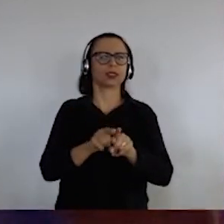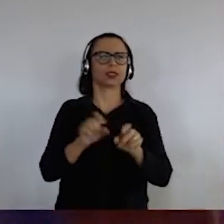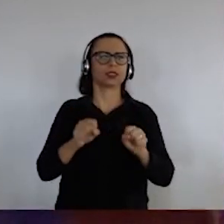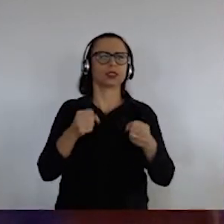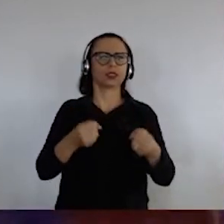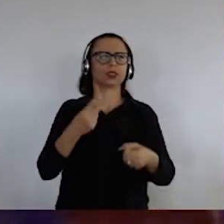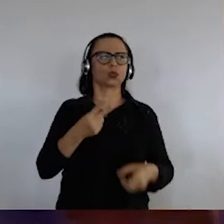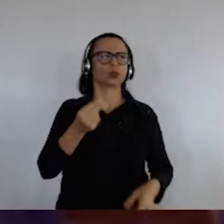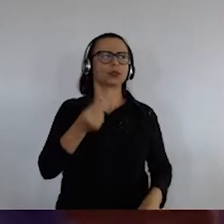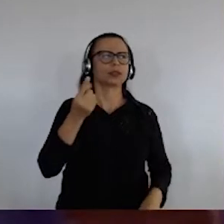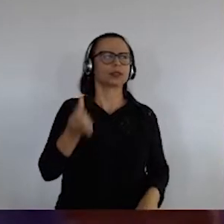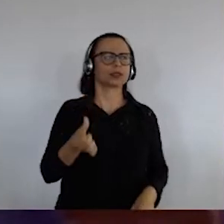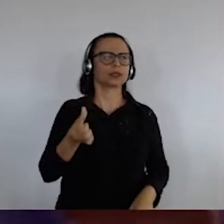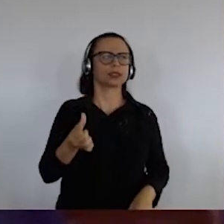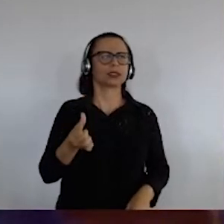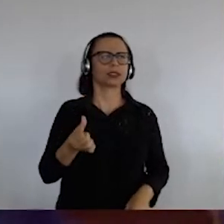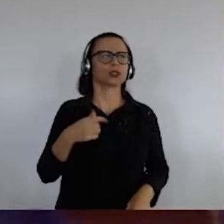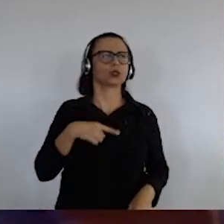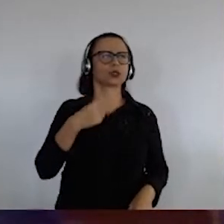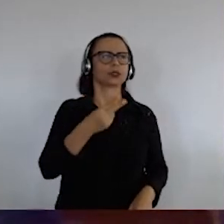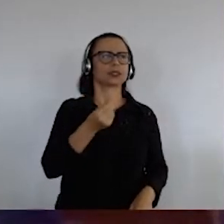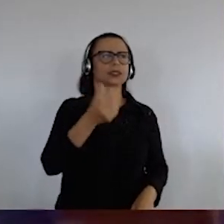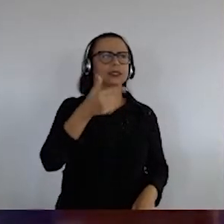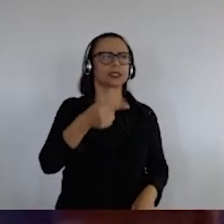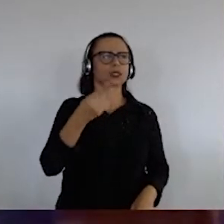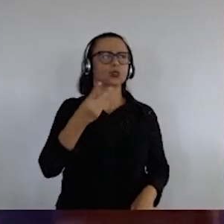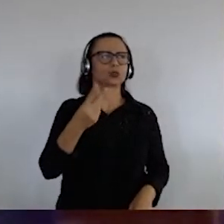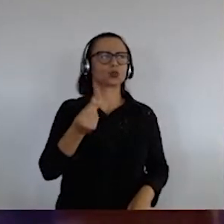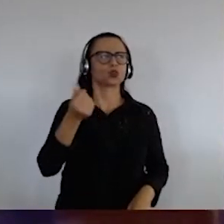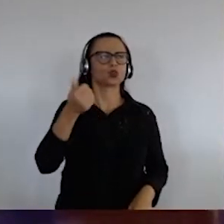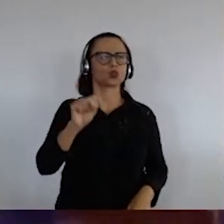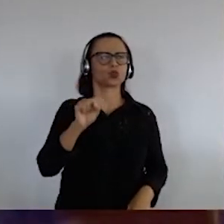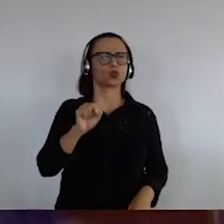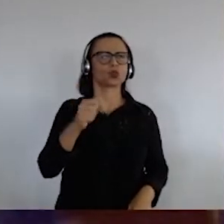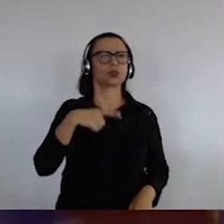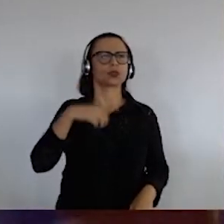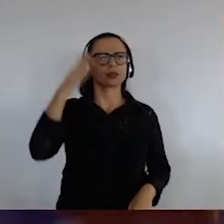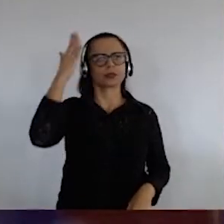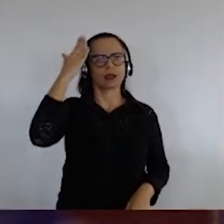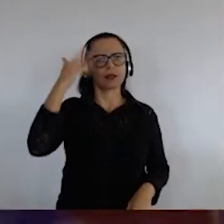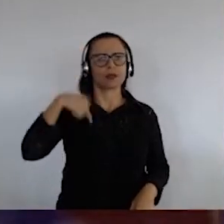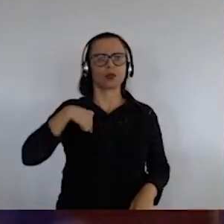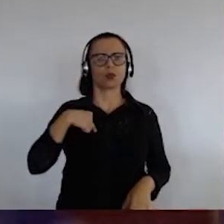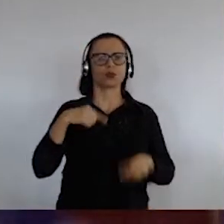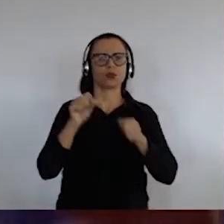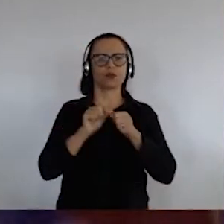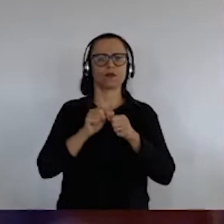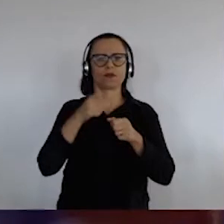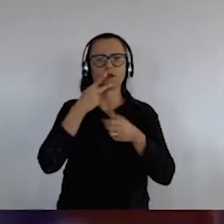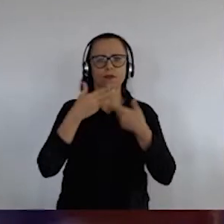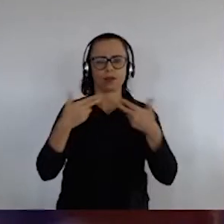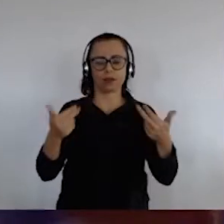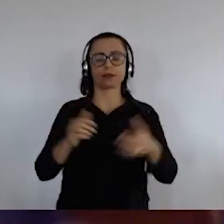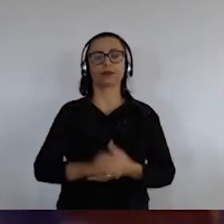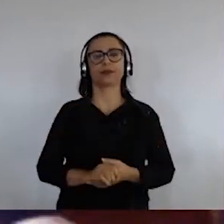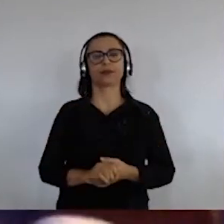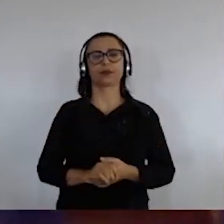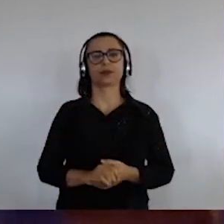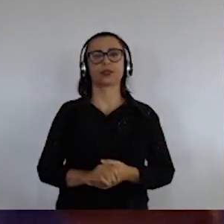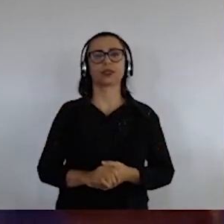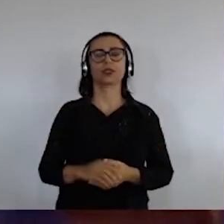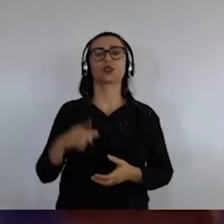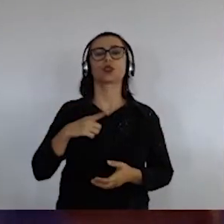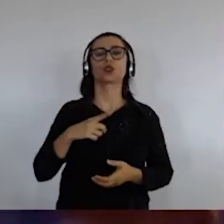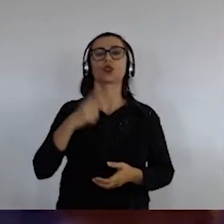de 2016, 2017 e 2018 sabem do que eu estou falando. Passamos por 2 impeachments